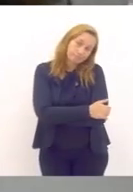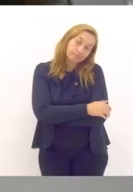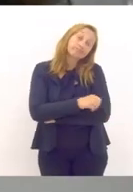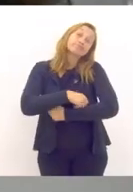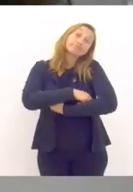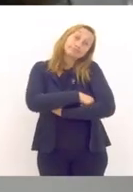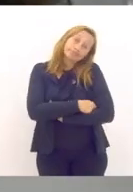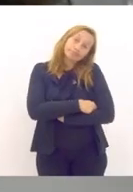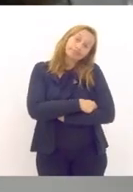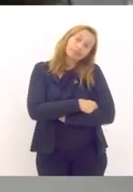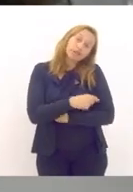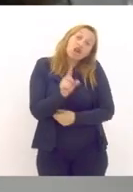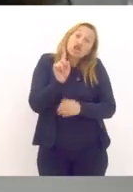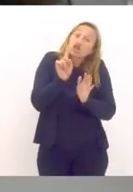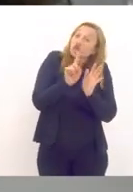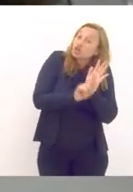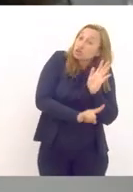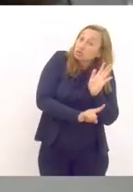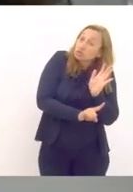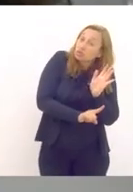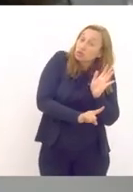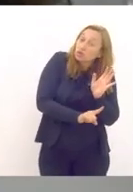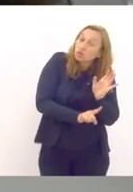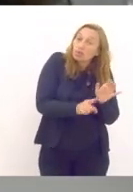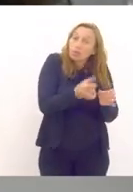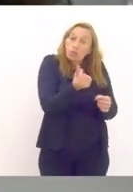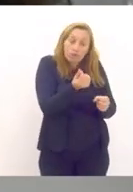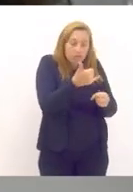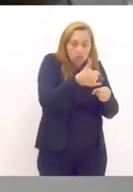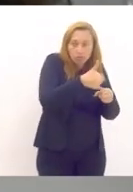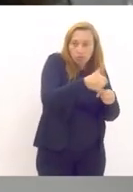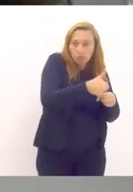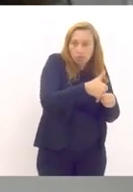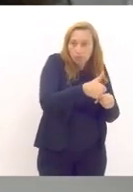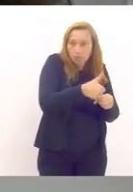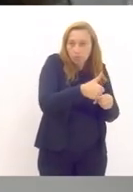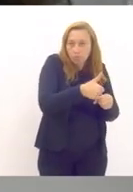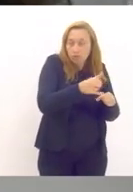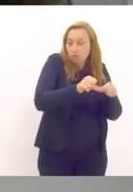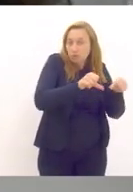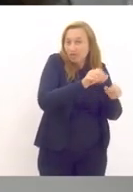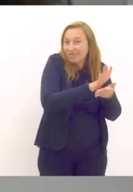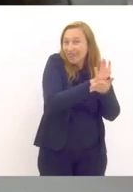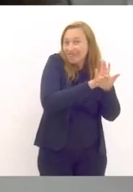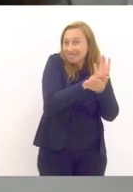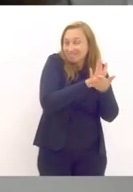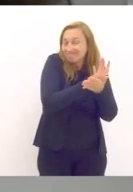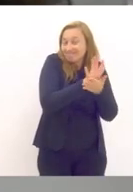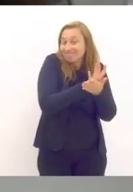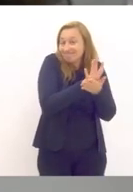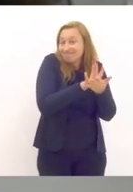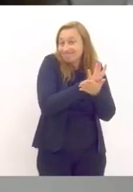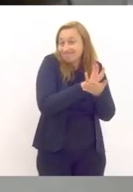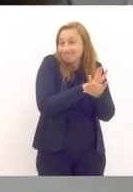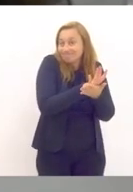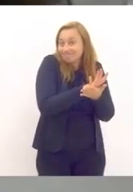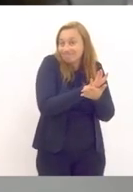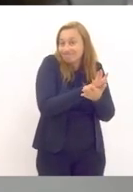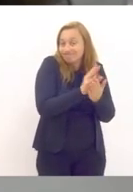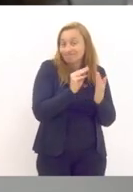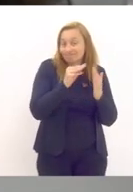Que reduzir o preço do combustível não alterou em nada as nossas